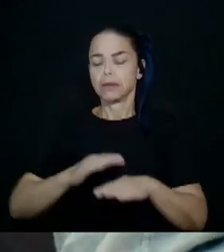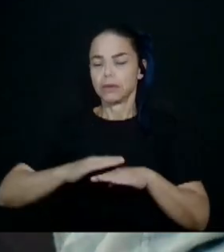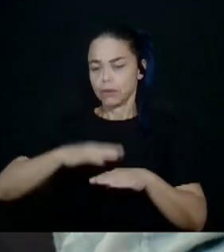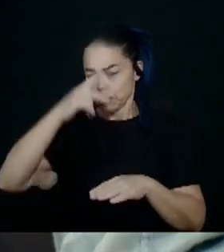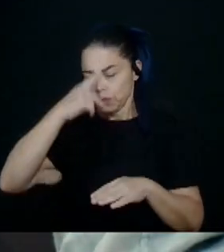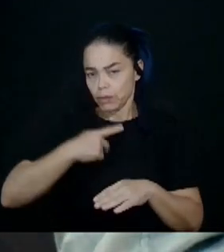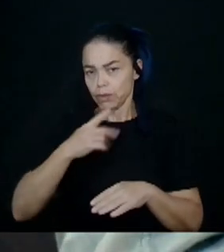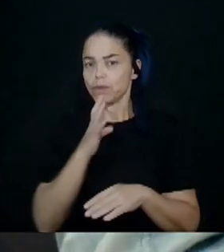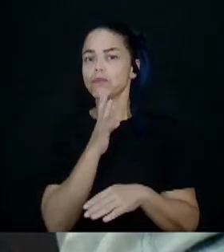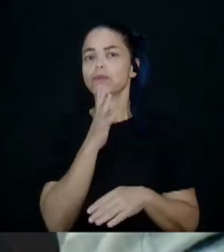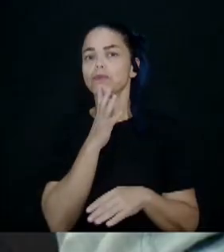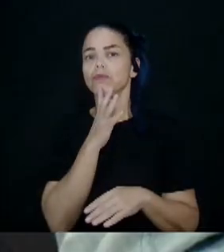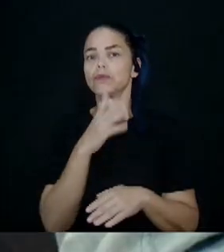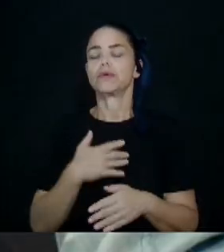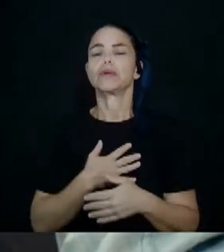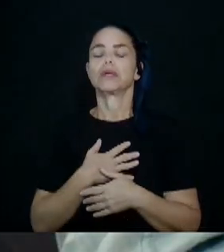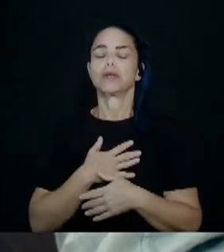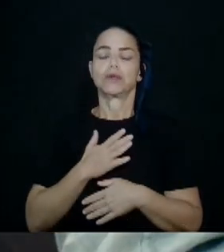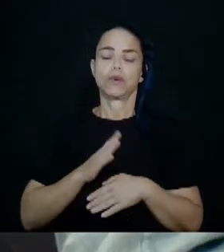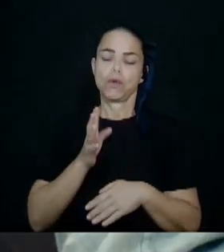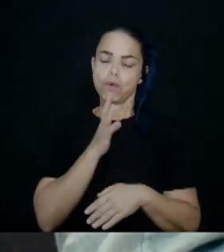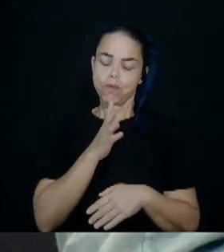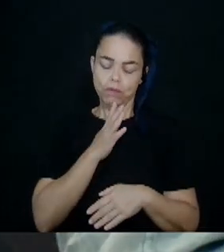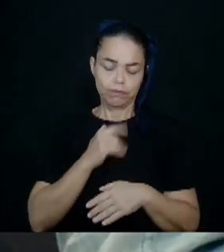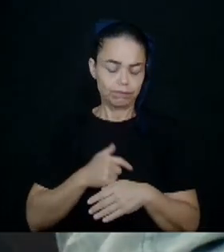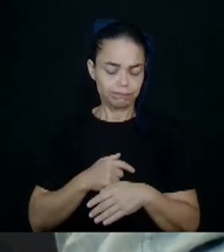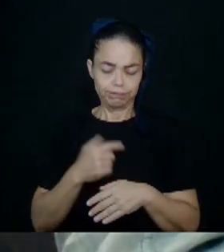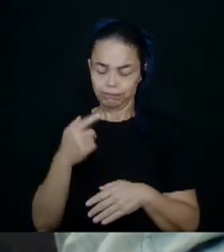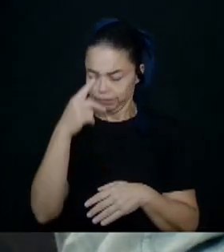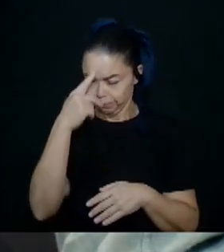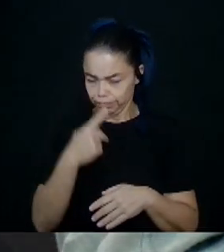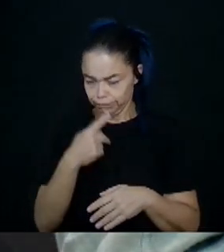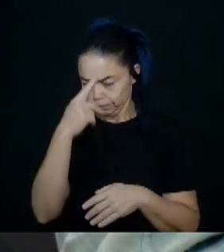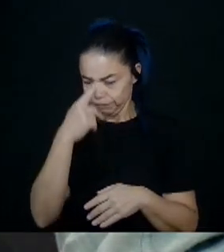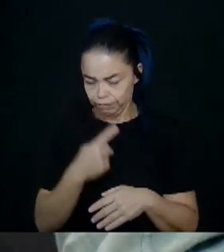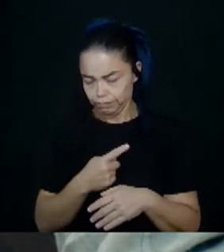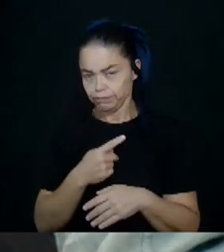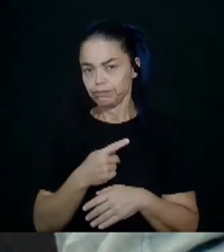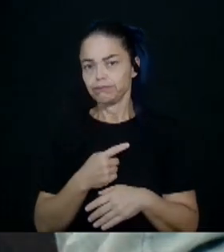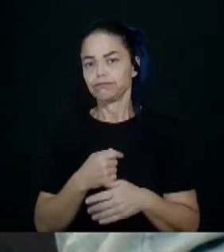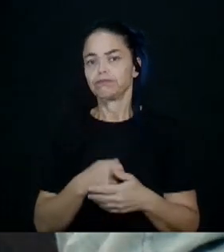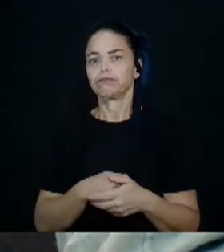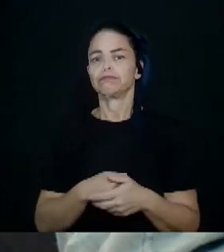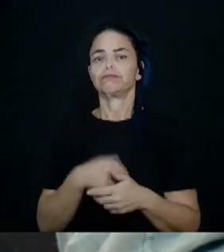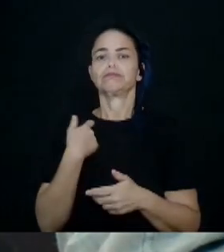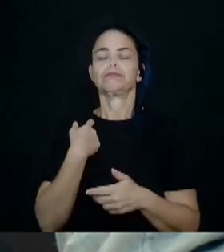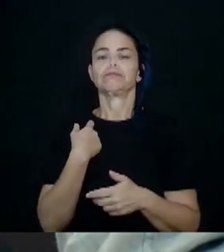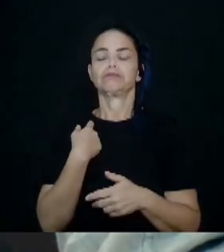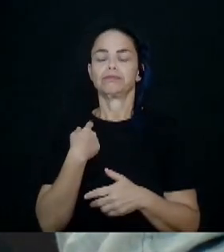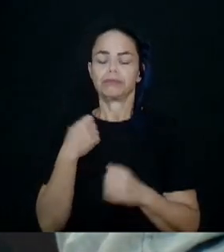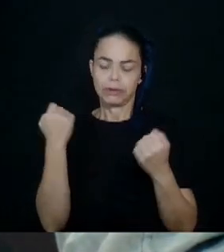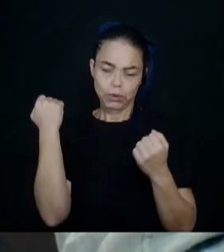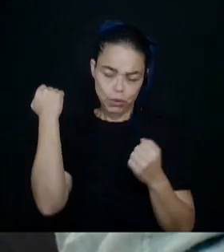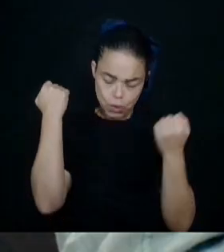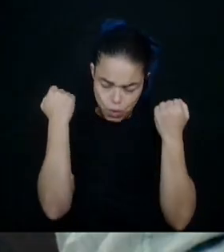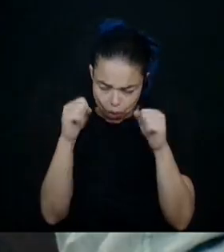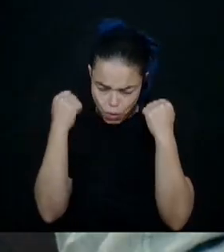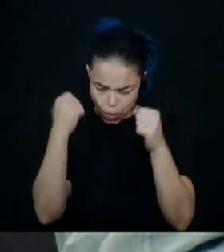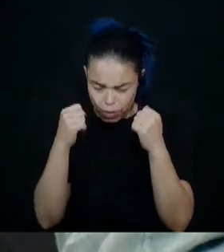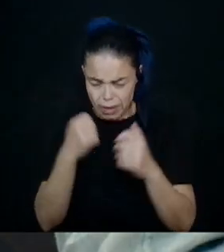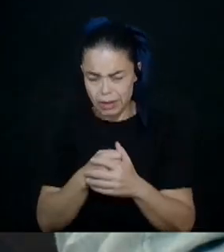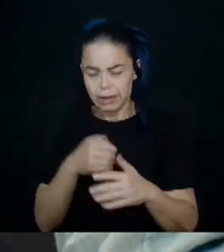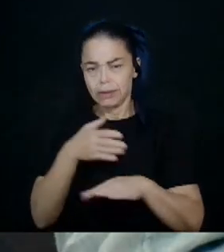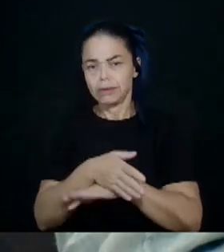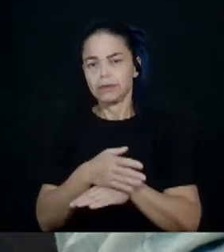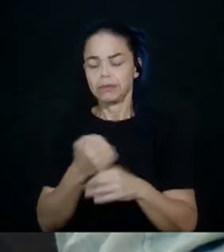Então, a partir do momento que eu me autoconheço, eu consigo entender quando eu estou estressada e entro dentro do veículo, os